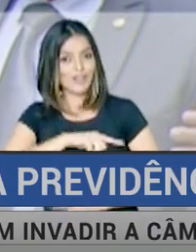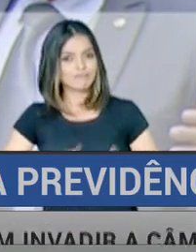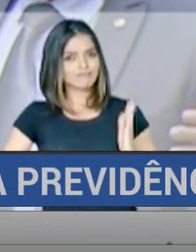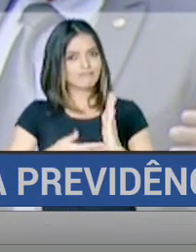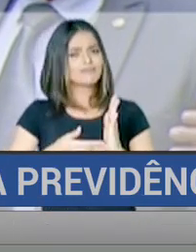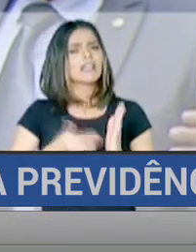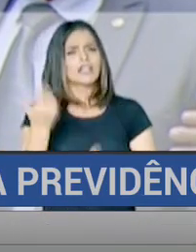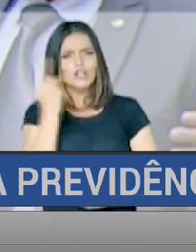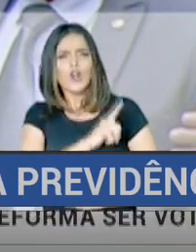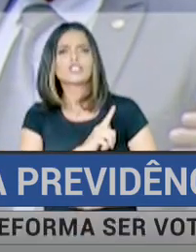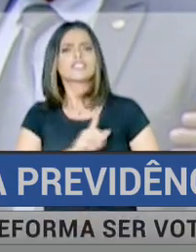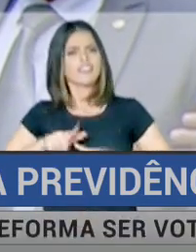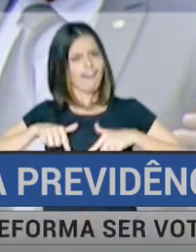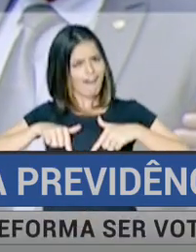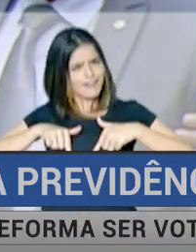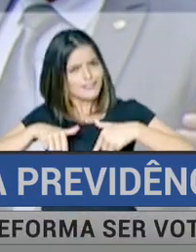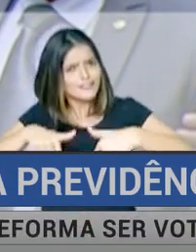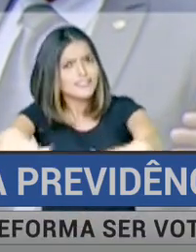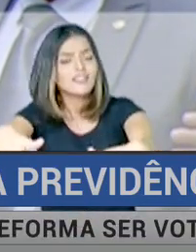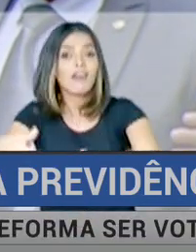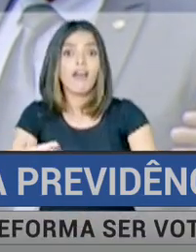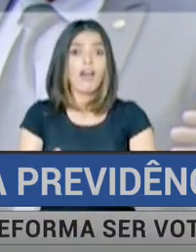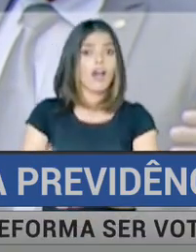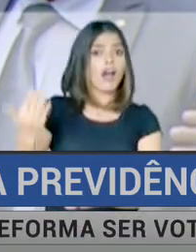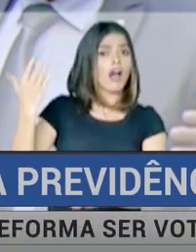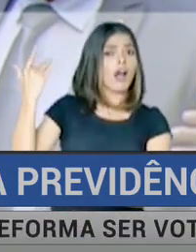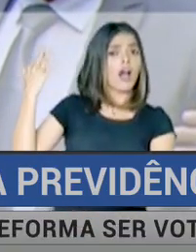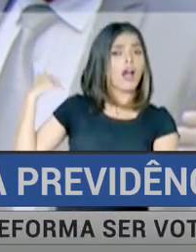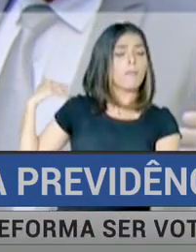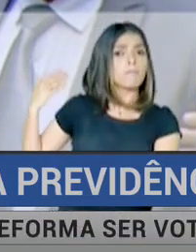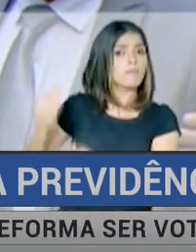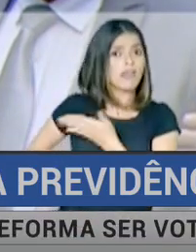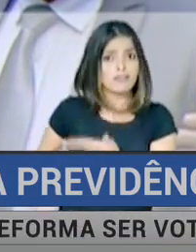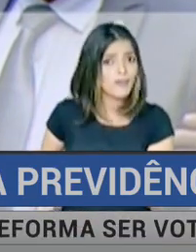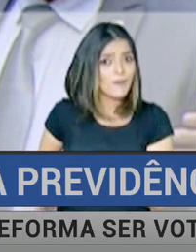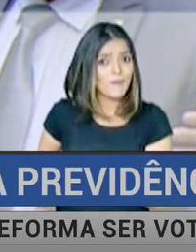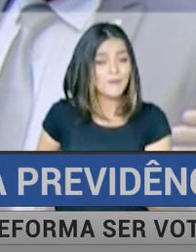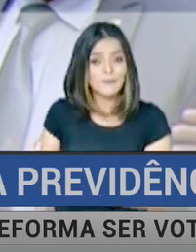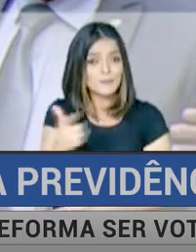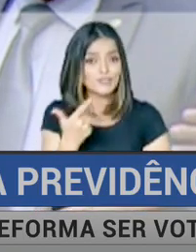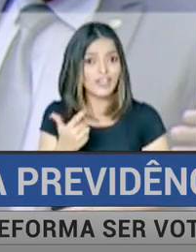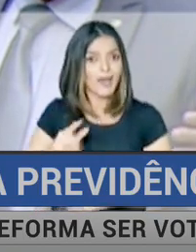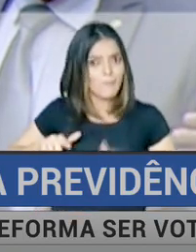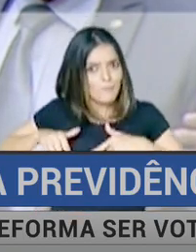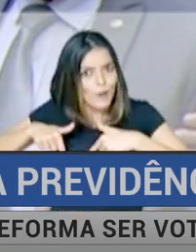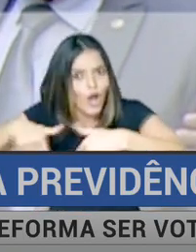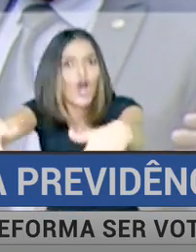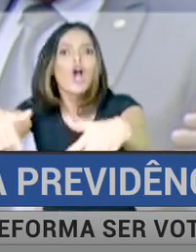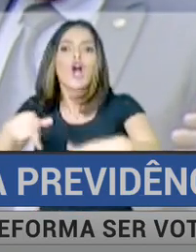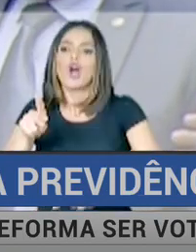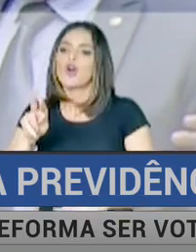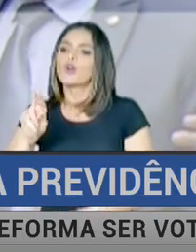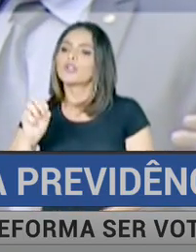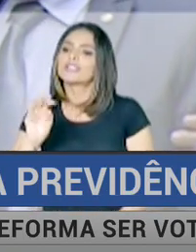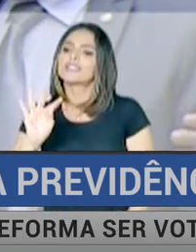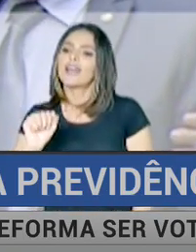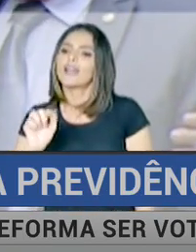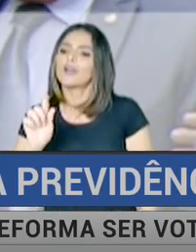um protagonismo que não tem há muitos anos. E nós não podemos perder a oportunidade,